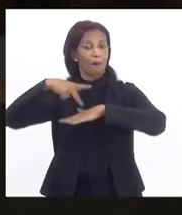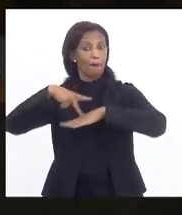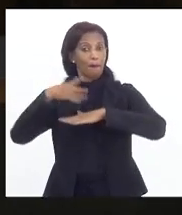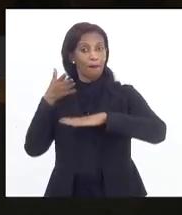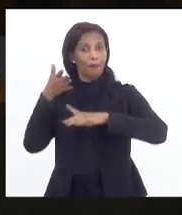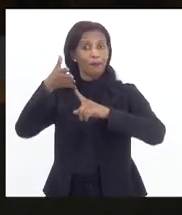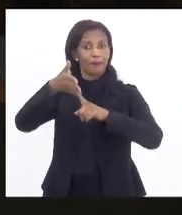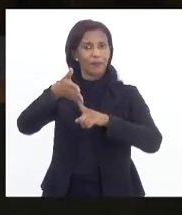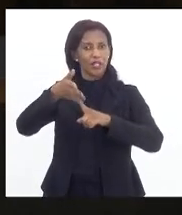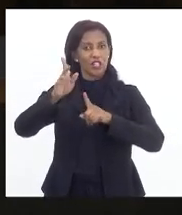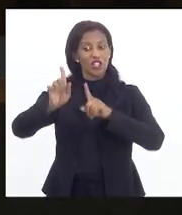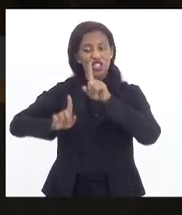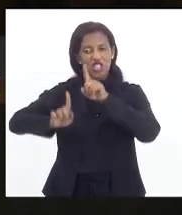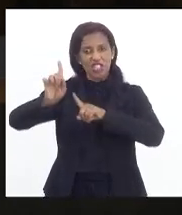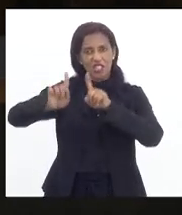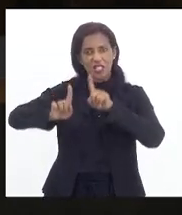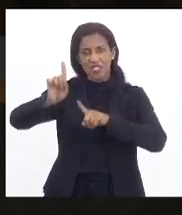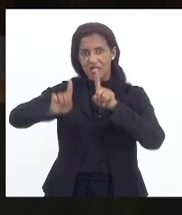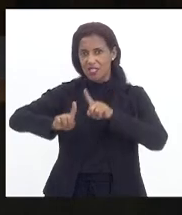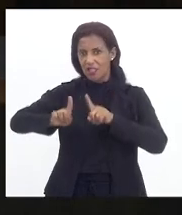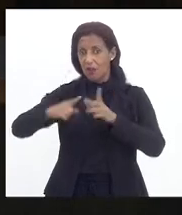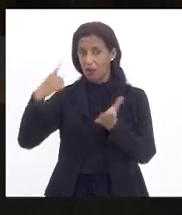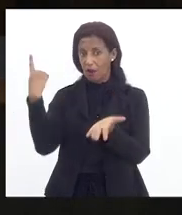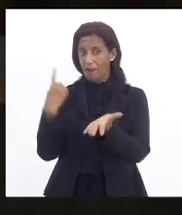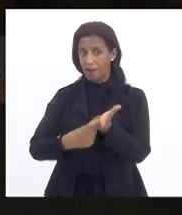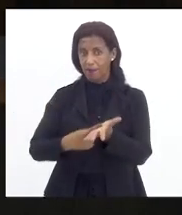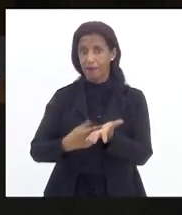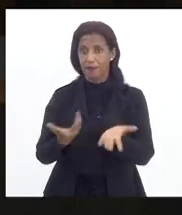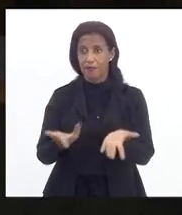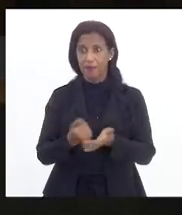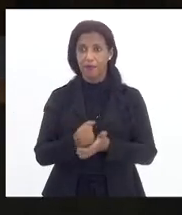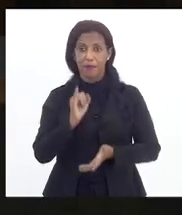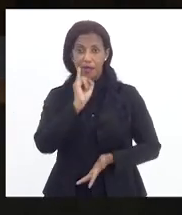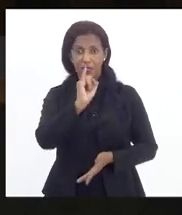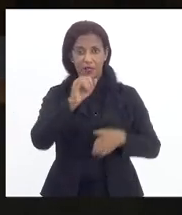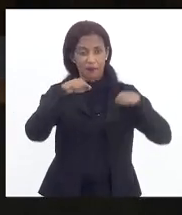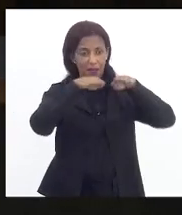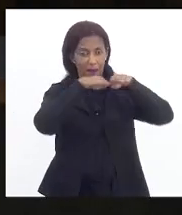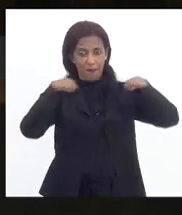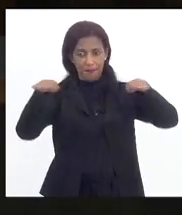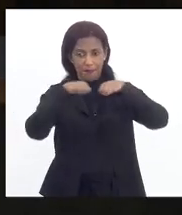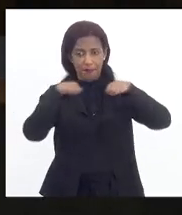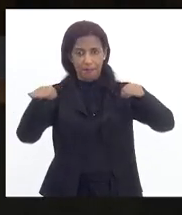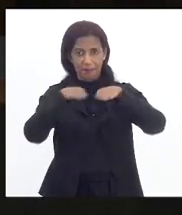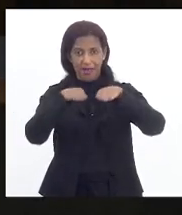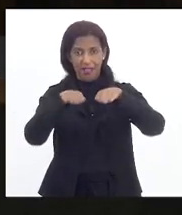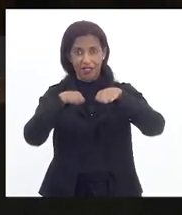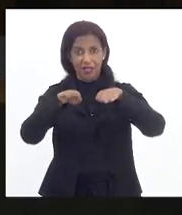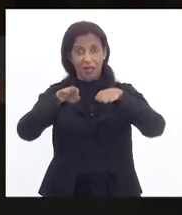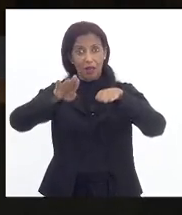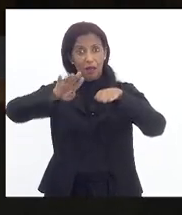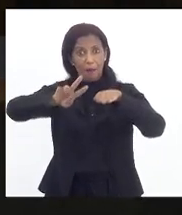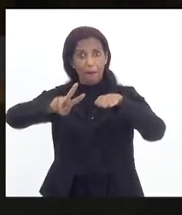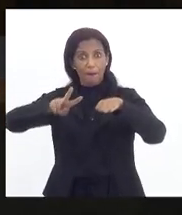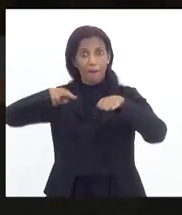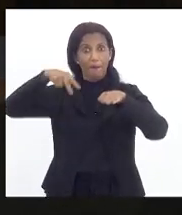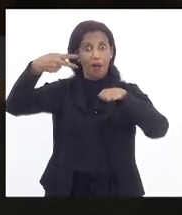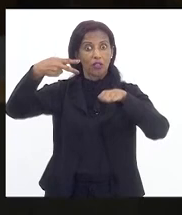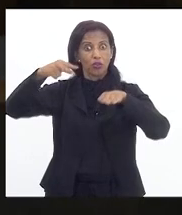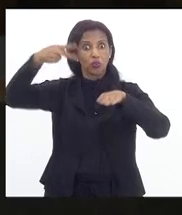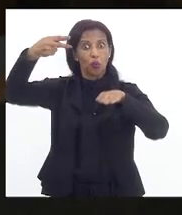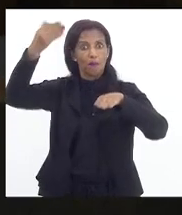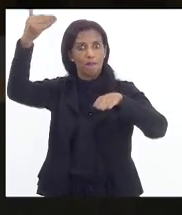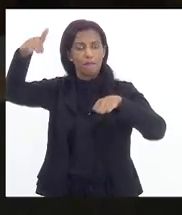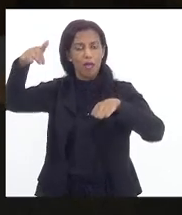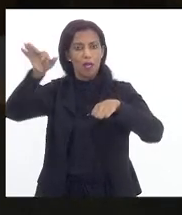vista de rins O que é uma debacle se pegar média brasileira a gente perdeu duas vezes e meia mais a